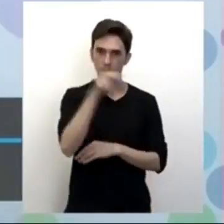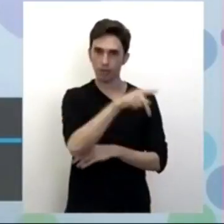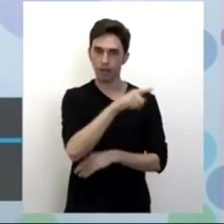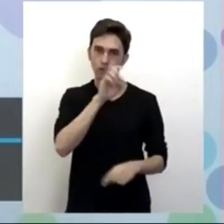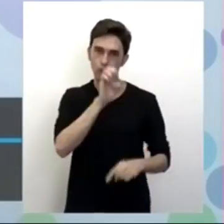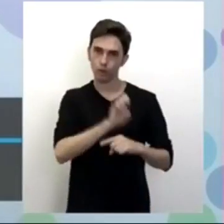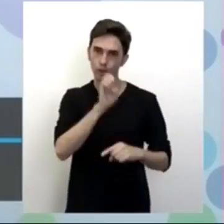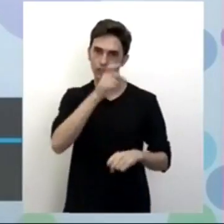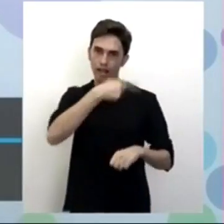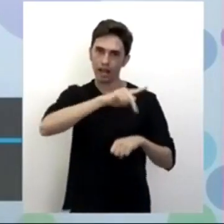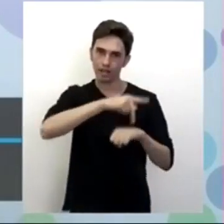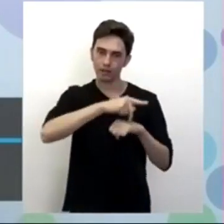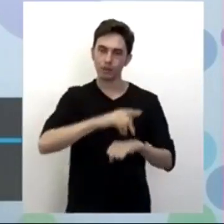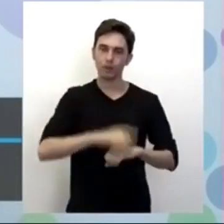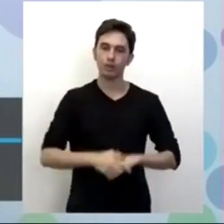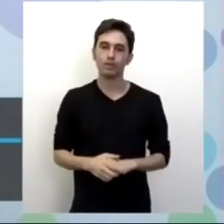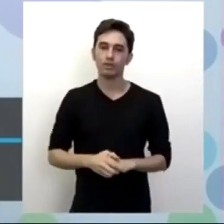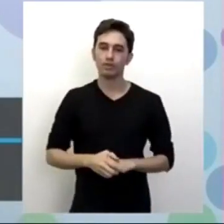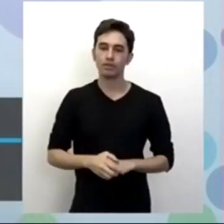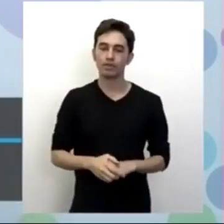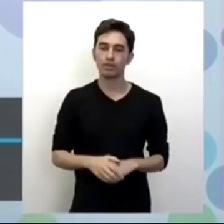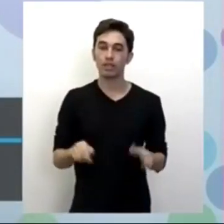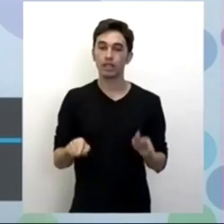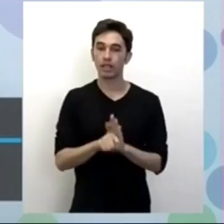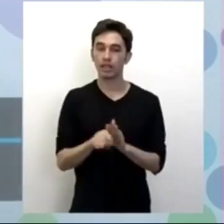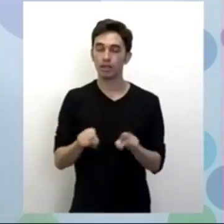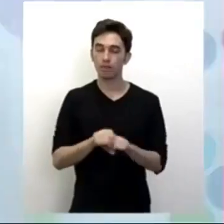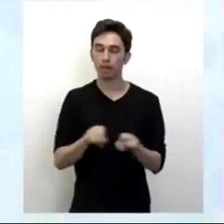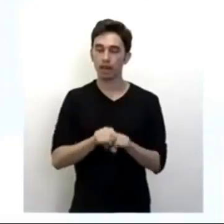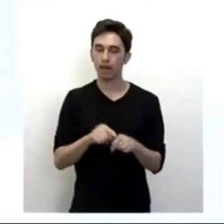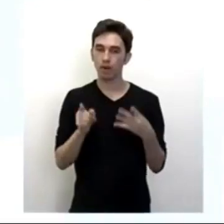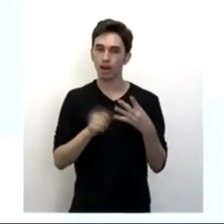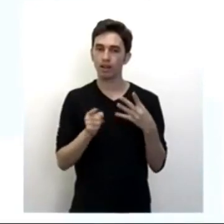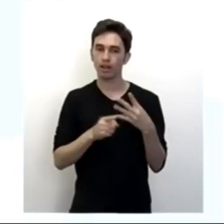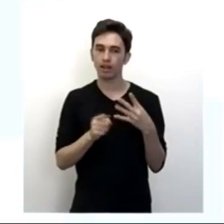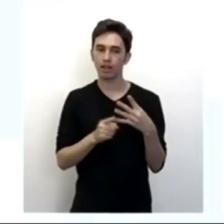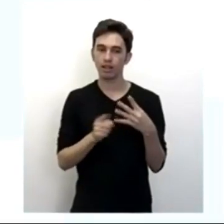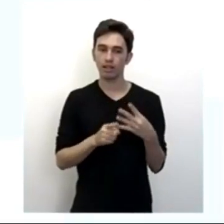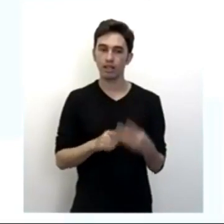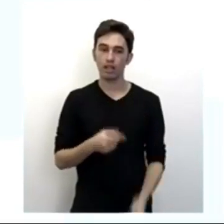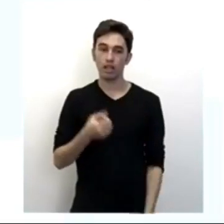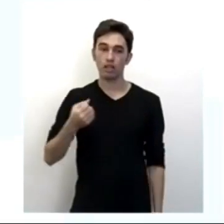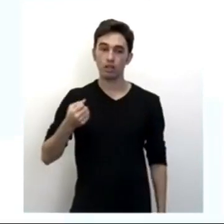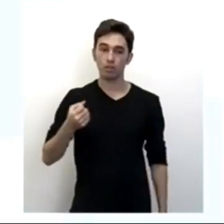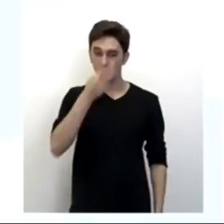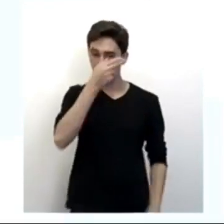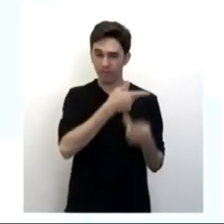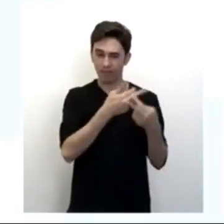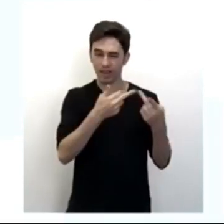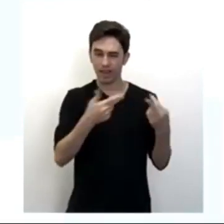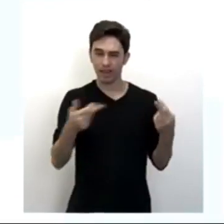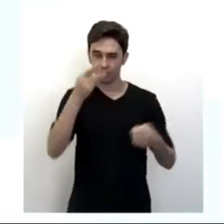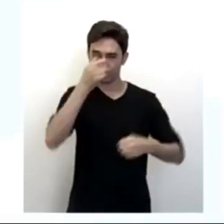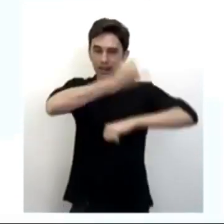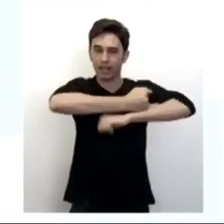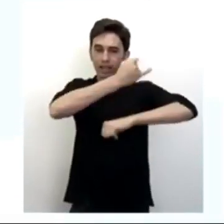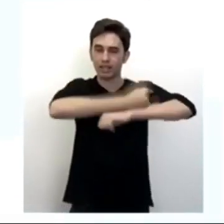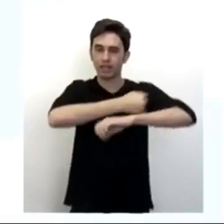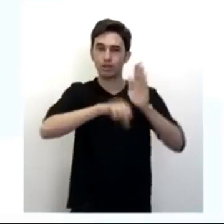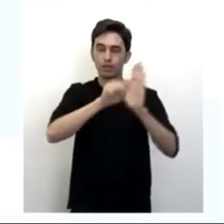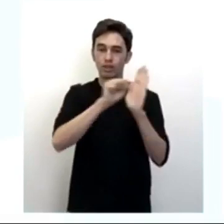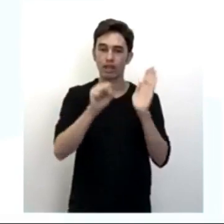ele vai fazer algumas intervenções. E a quarta dica, por gentileza, inúmeros líderes do século XX implementaram